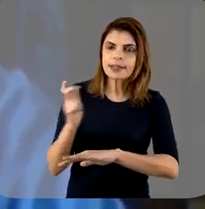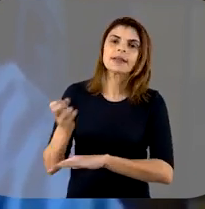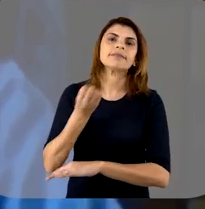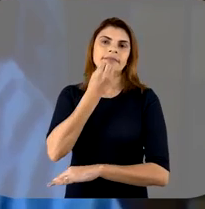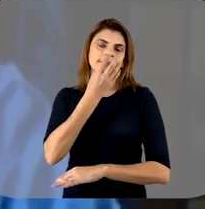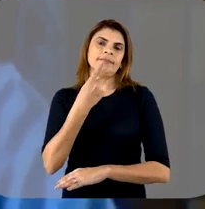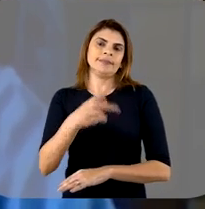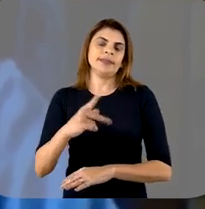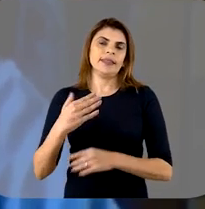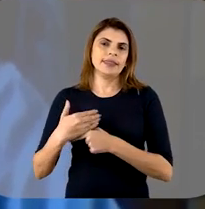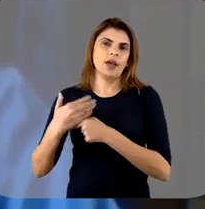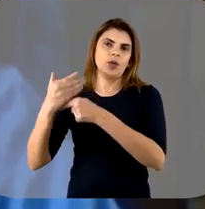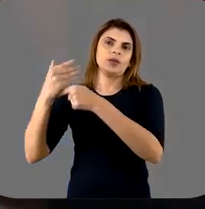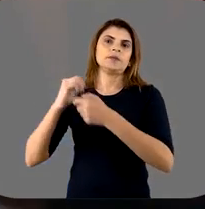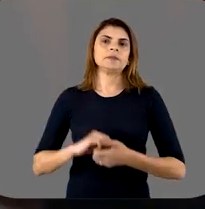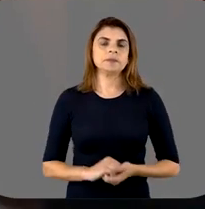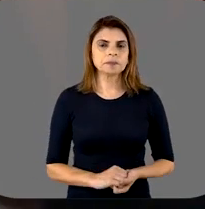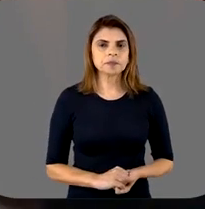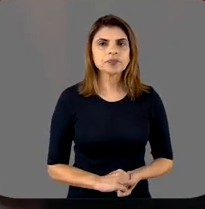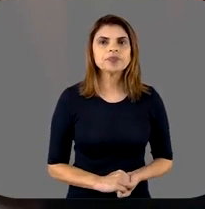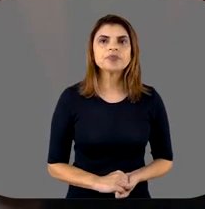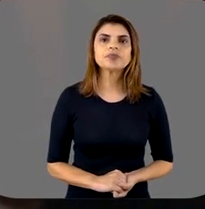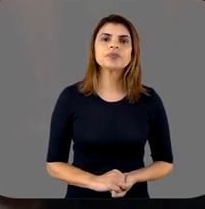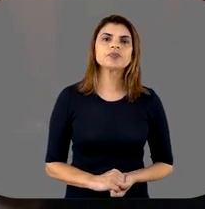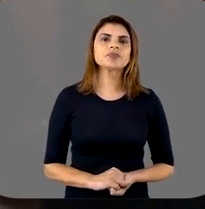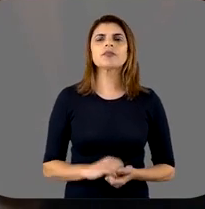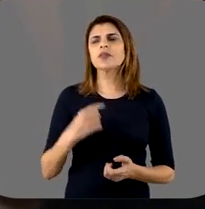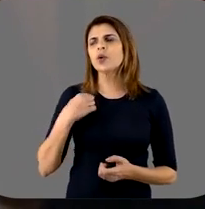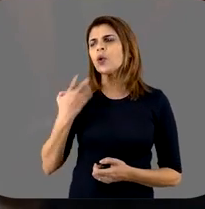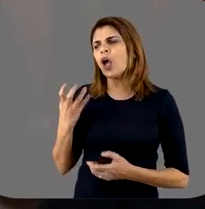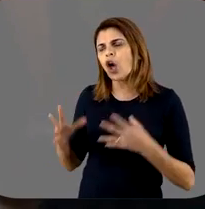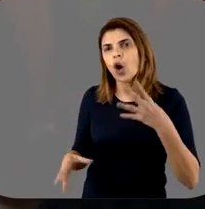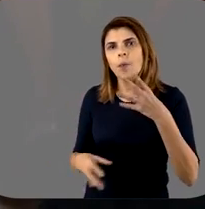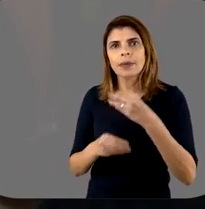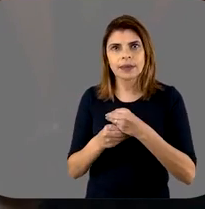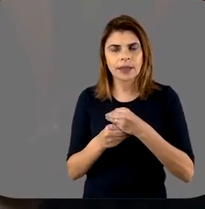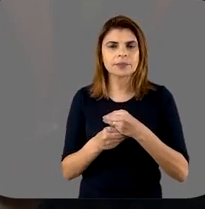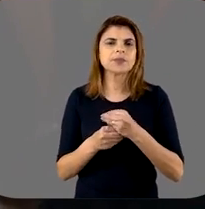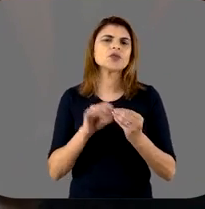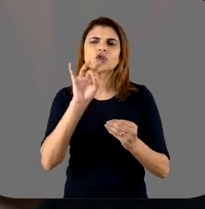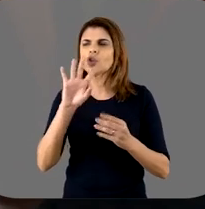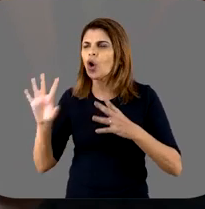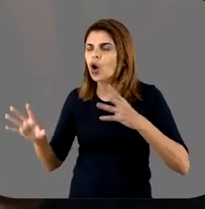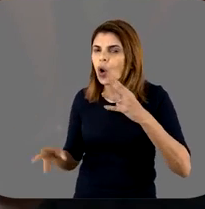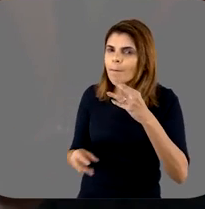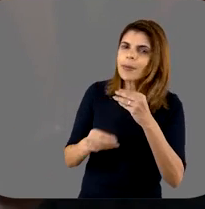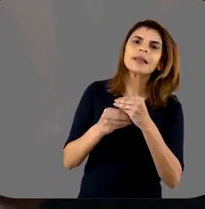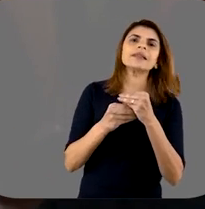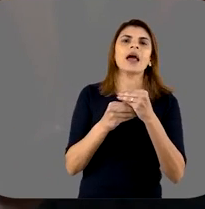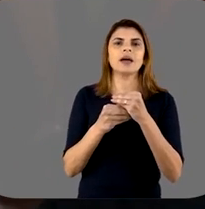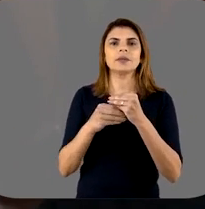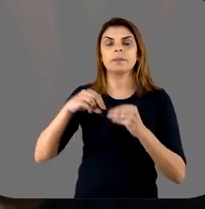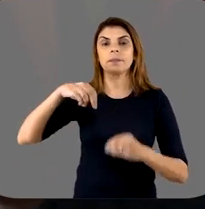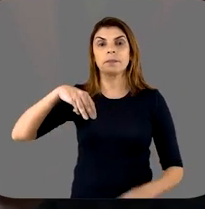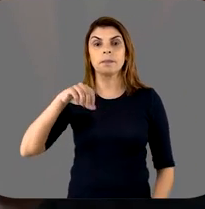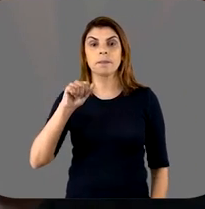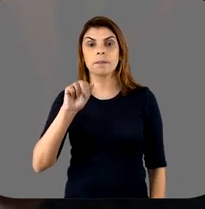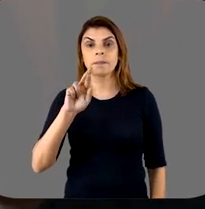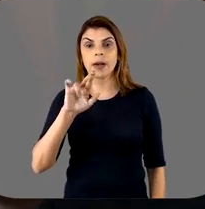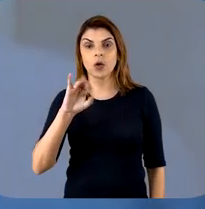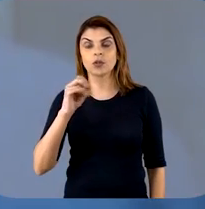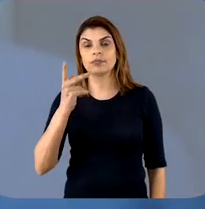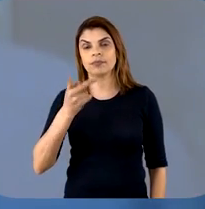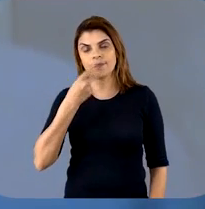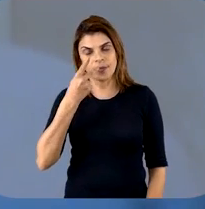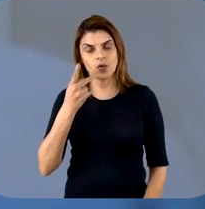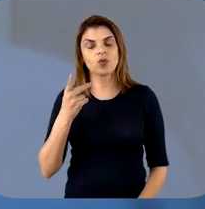por essa tecnologia. Eu queria fazer só um comentário. Sim. Eu queria fazer só um comentário sobre o que o Maurício acaba de dizer, só